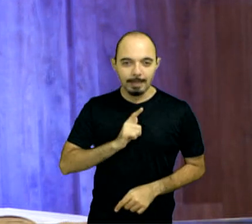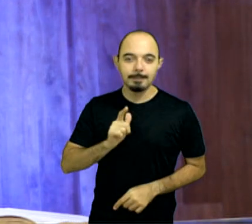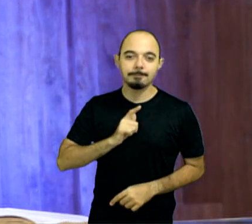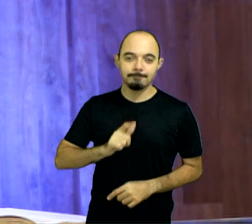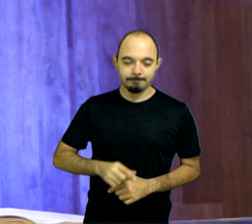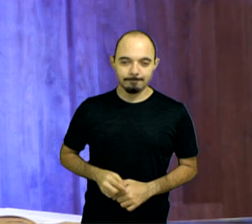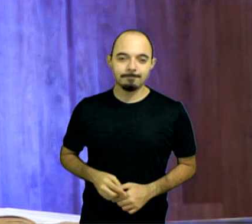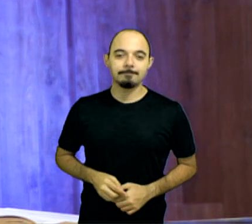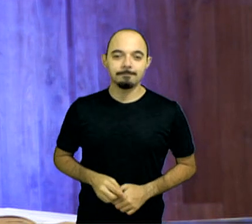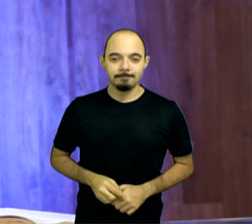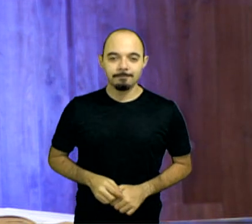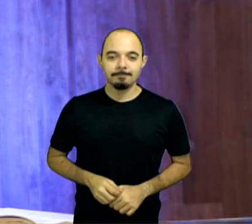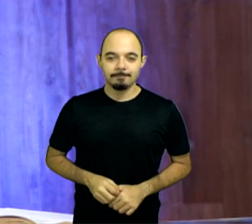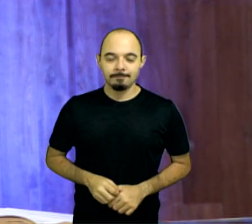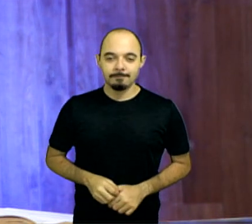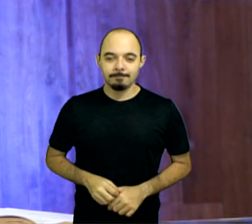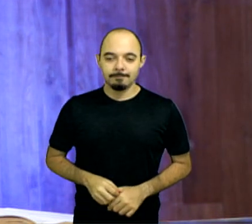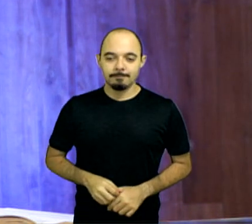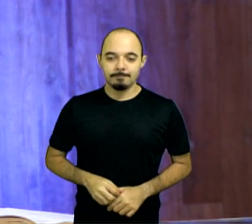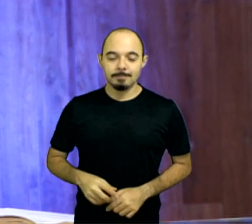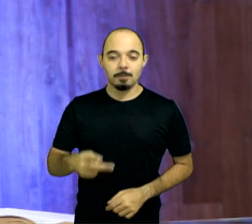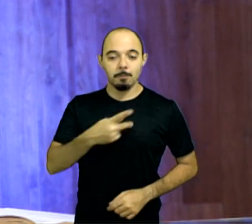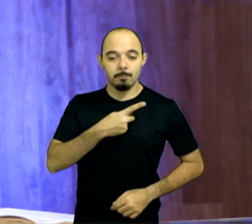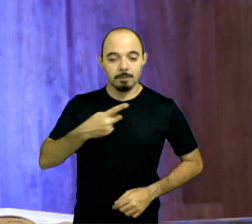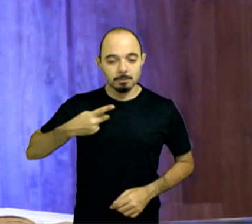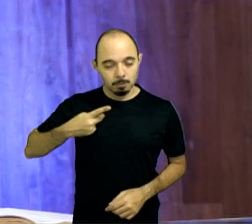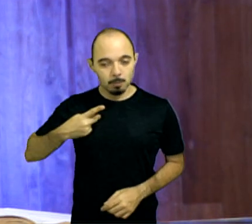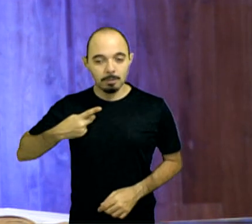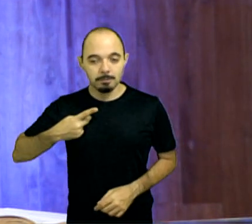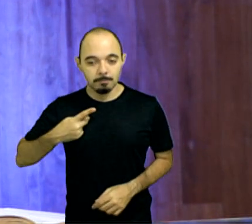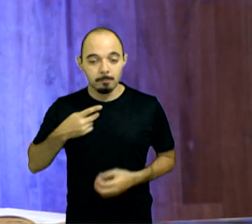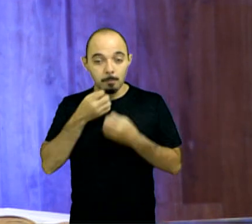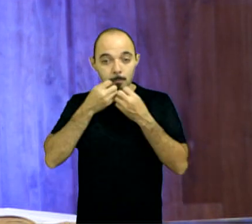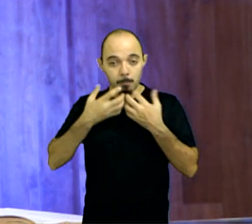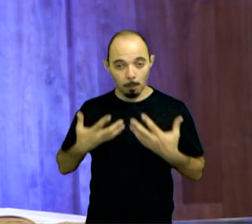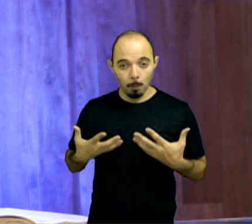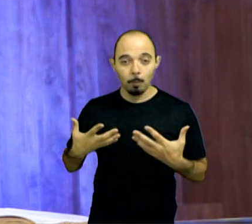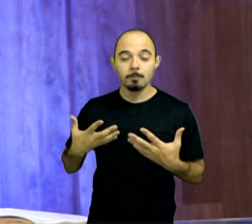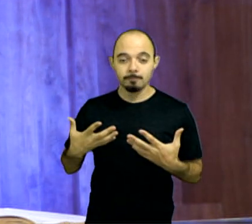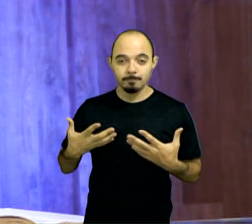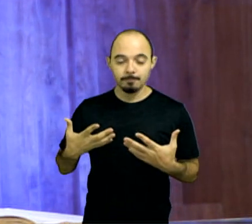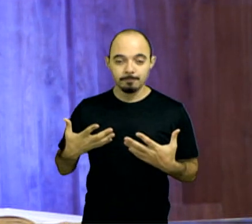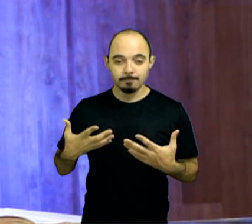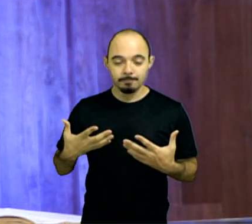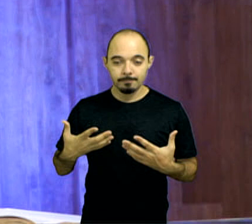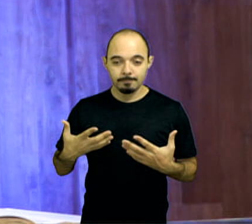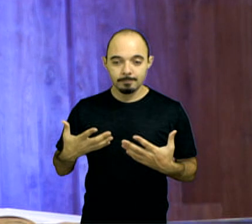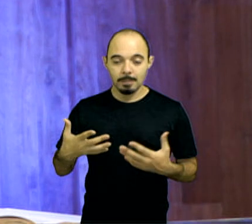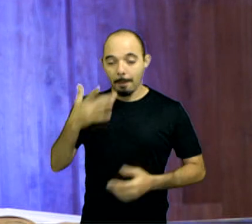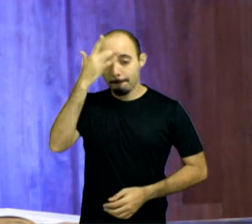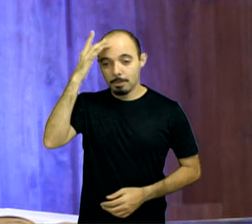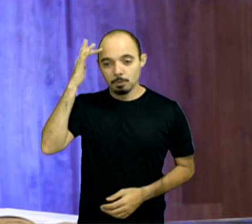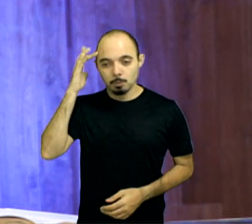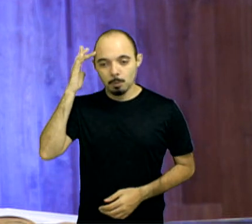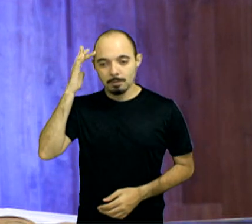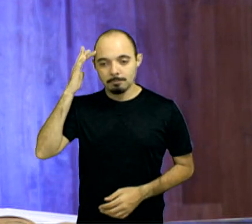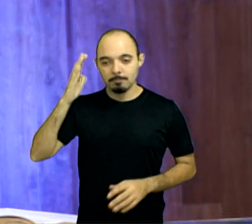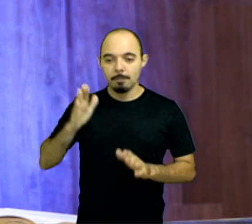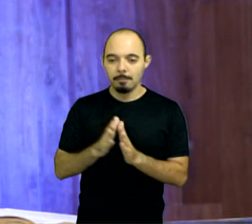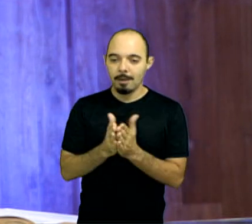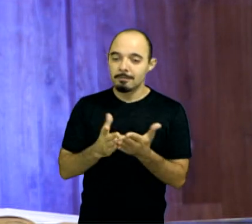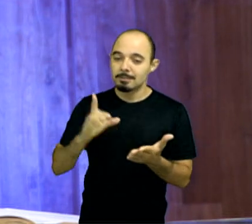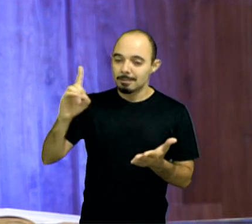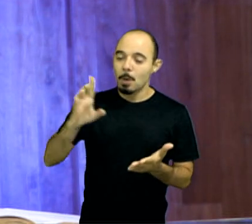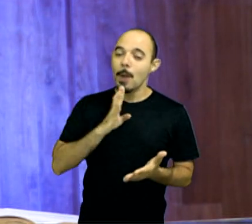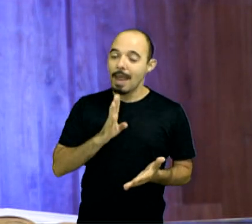Caio Fábio, pessoas boas, pessoas com um conteúdo, mas que não dê